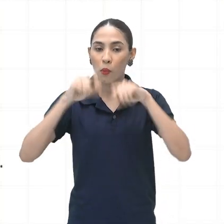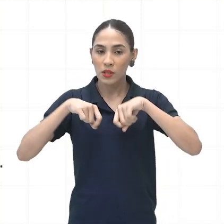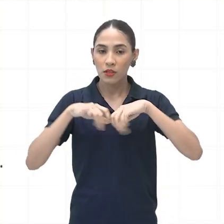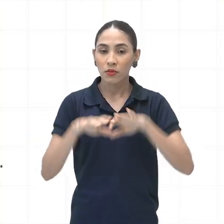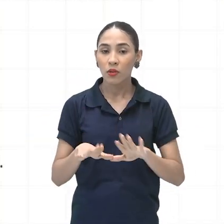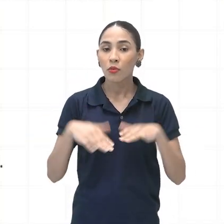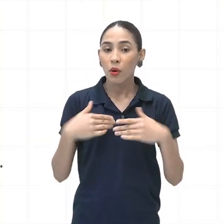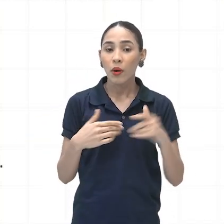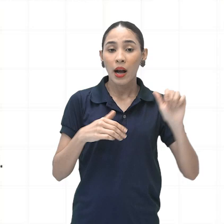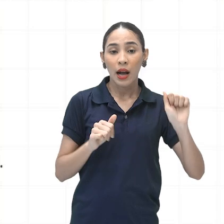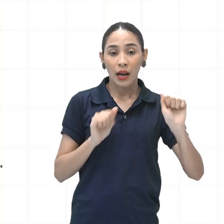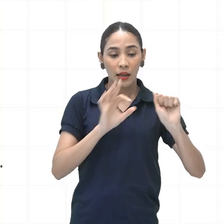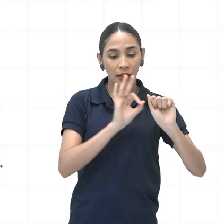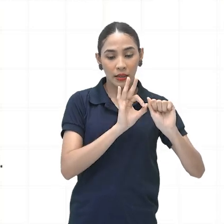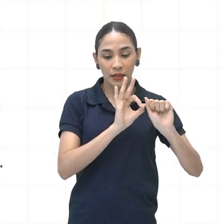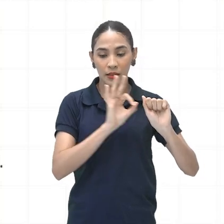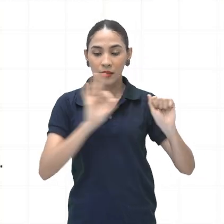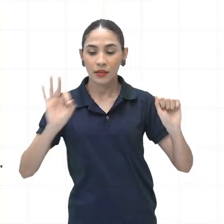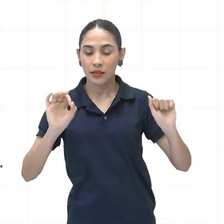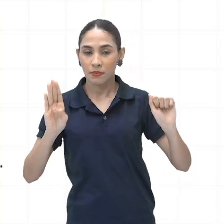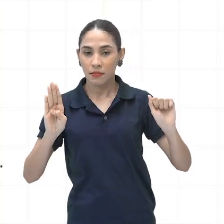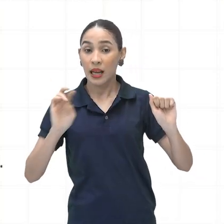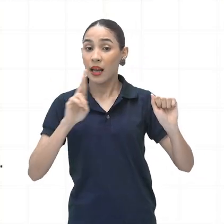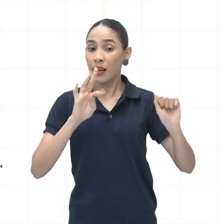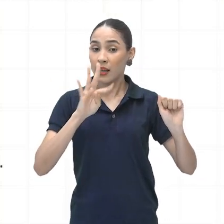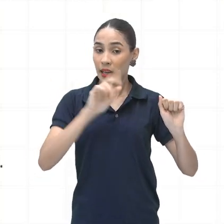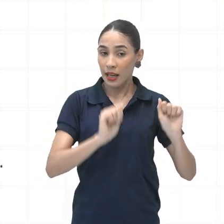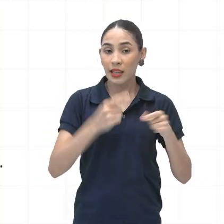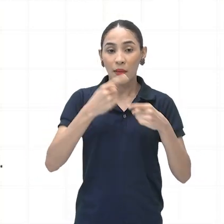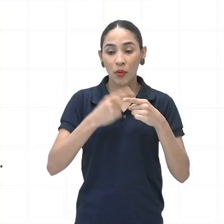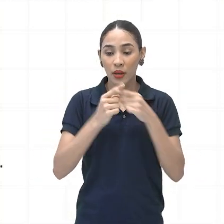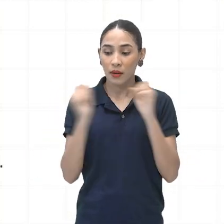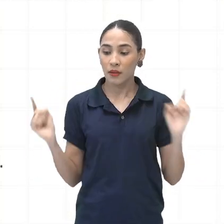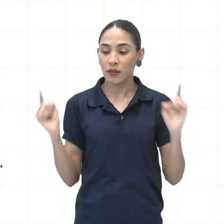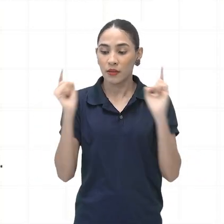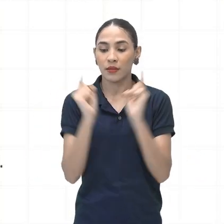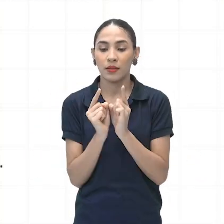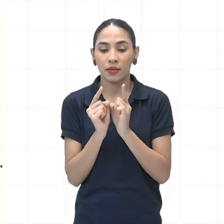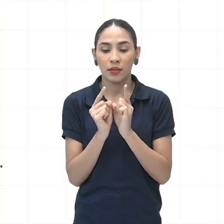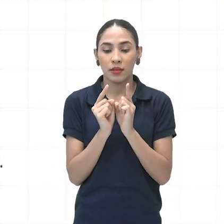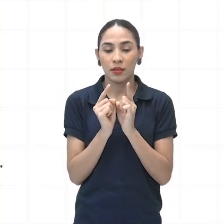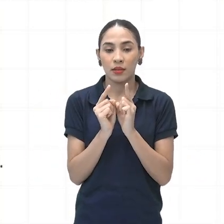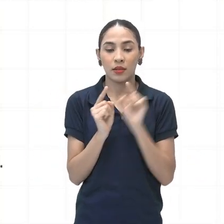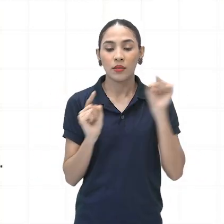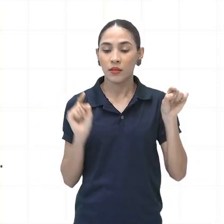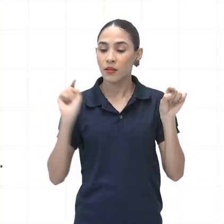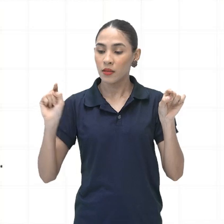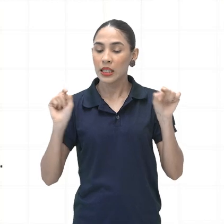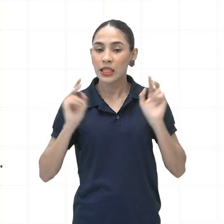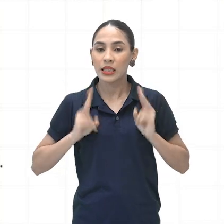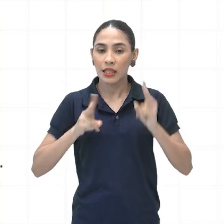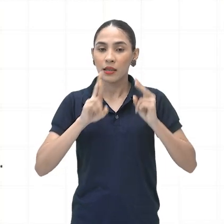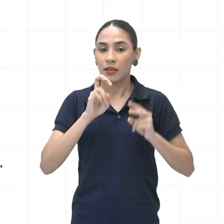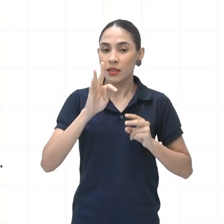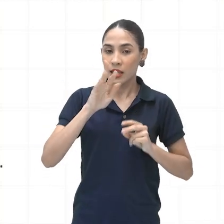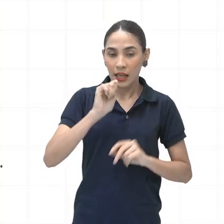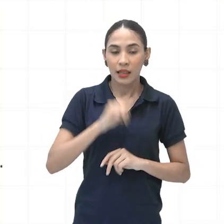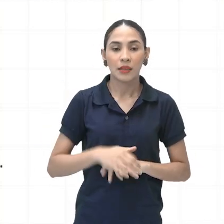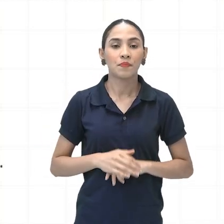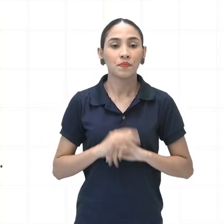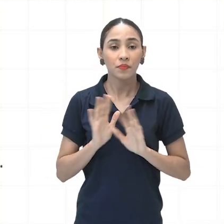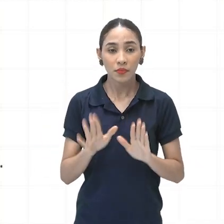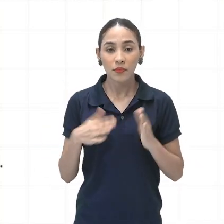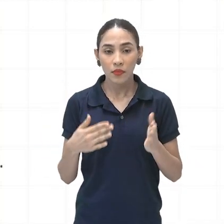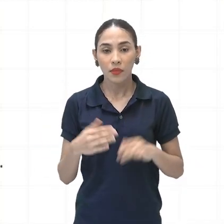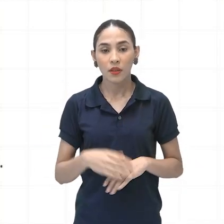caminho possível vai ser uma reta, né? Porque a menor distância entre 2 pontos sempre é uma reta.